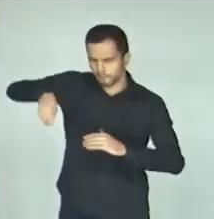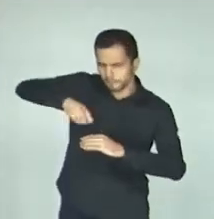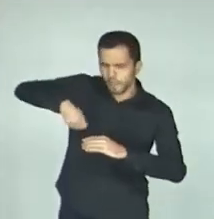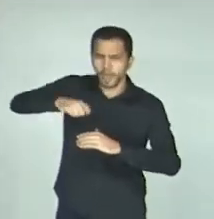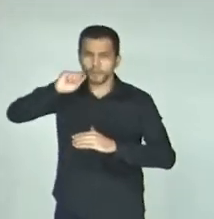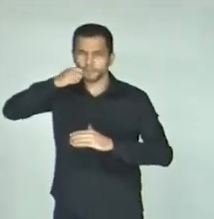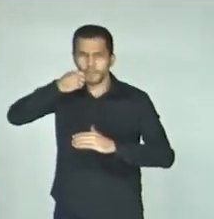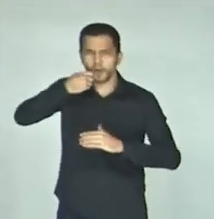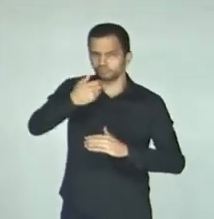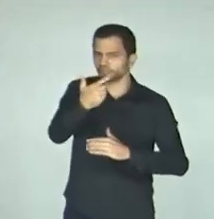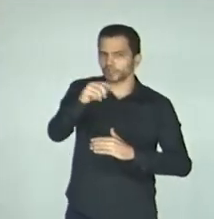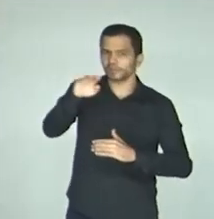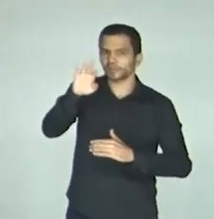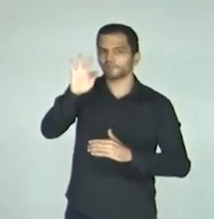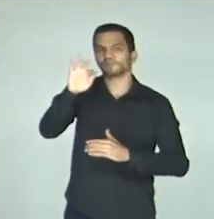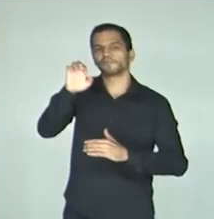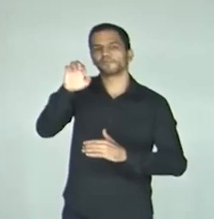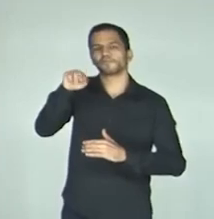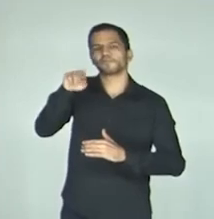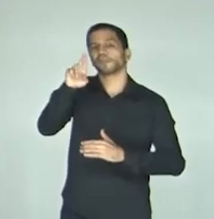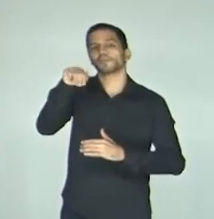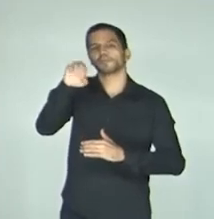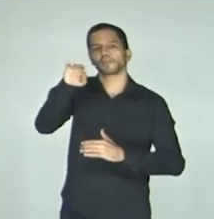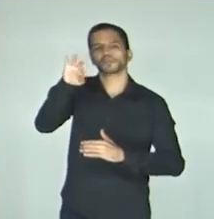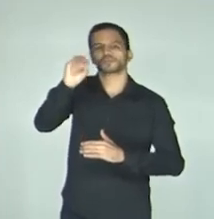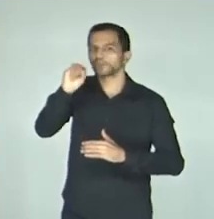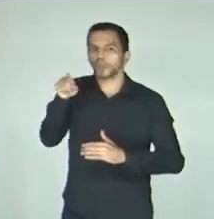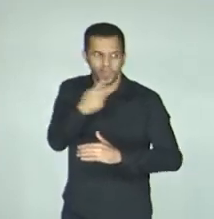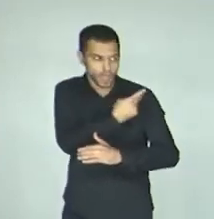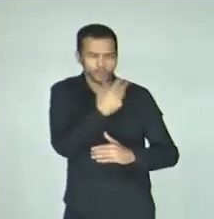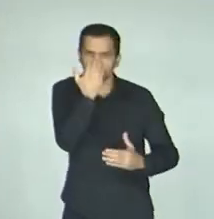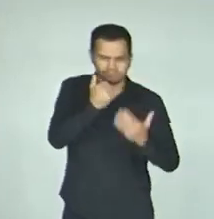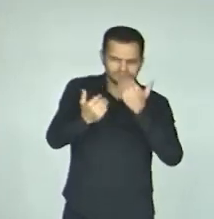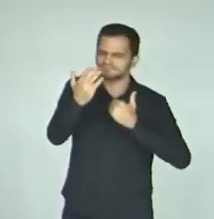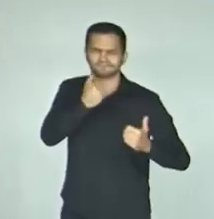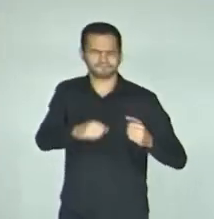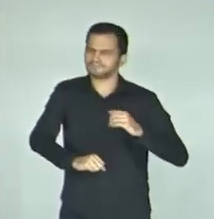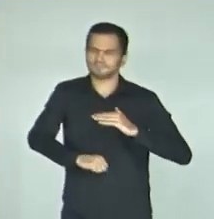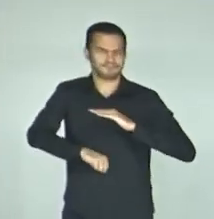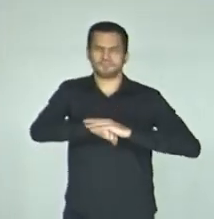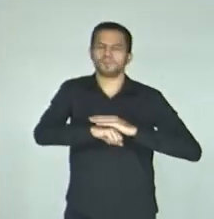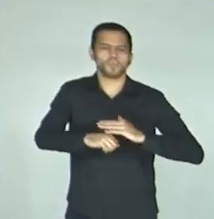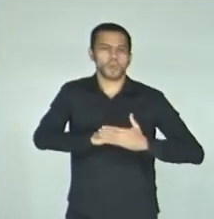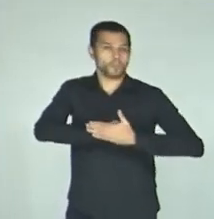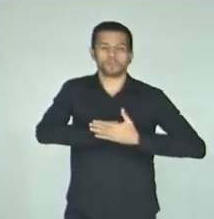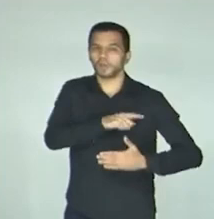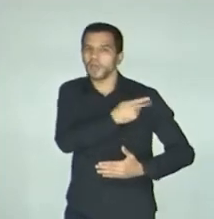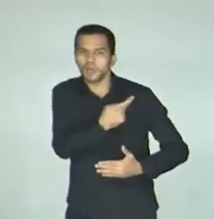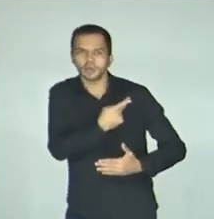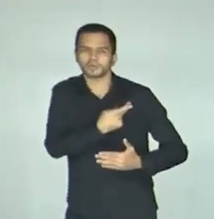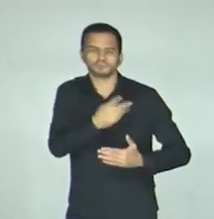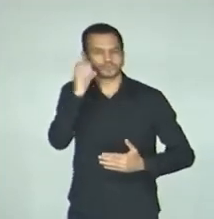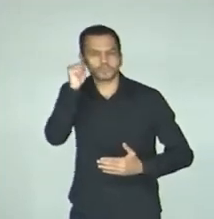pão sem fermento e eles comeram ainda não tinham ido deitar-se quando todos os homens de toda parte da